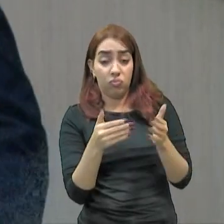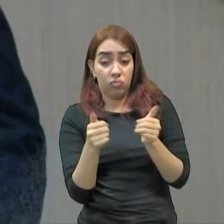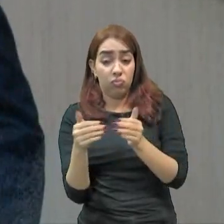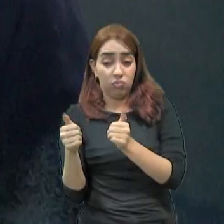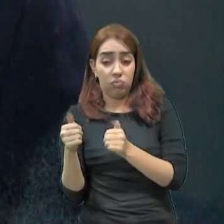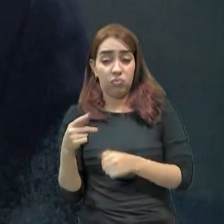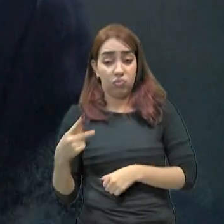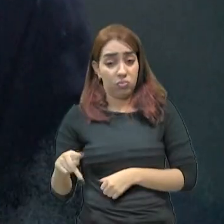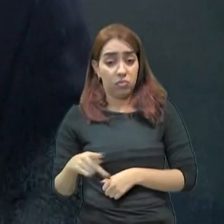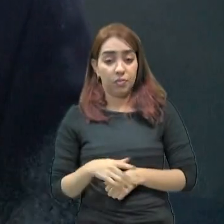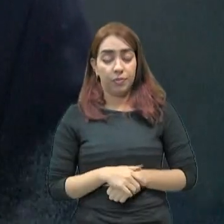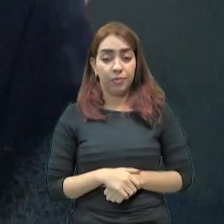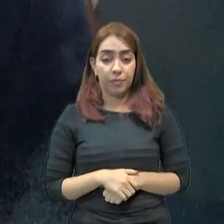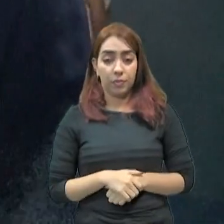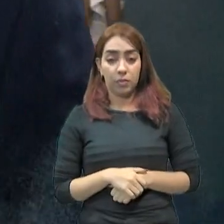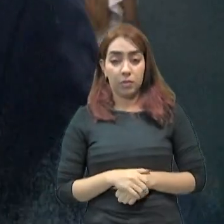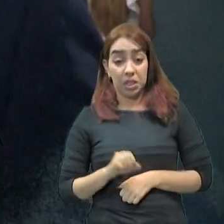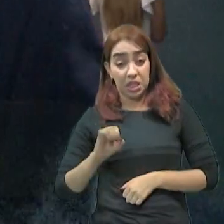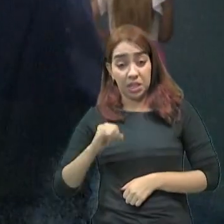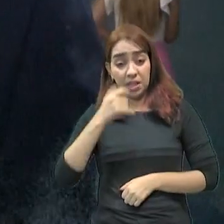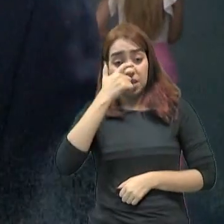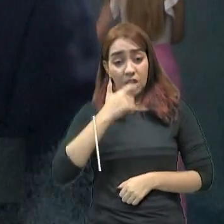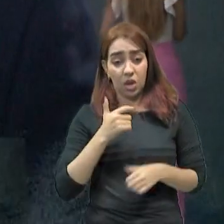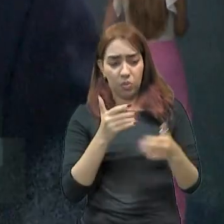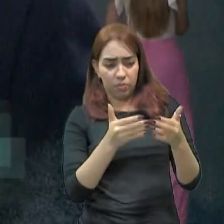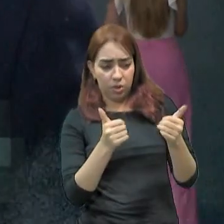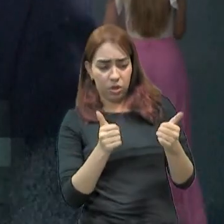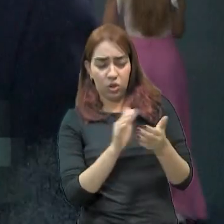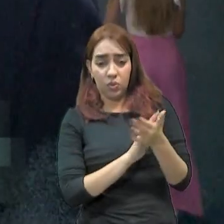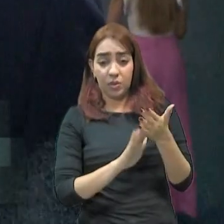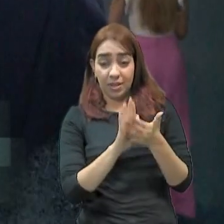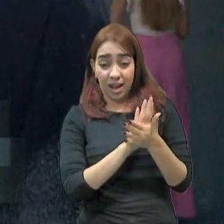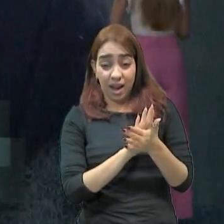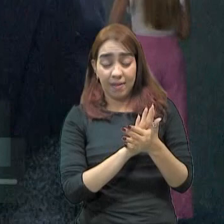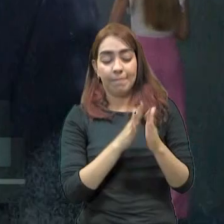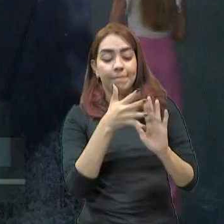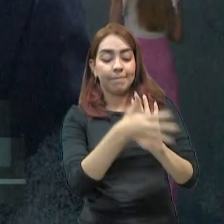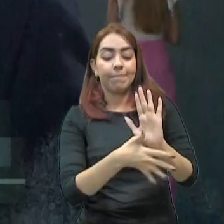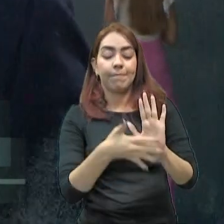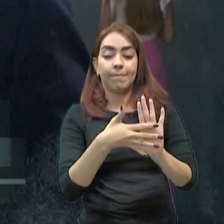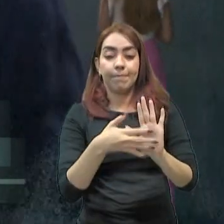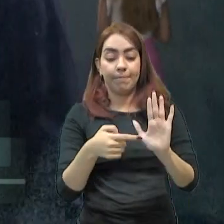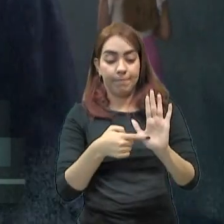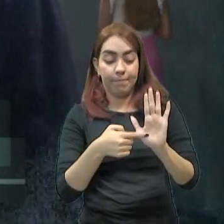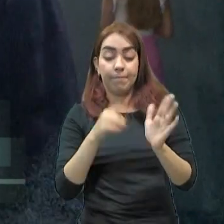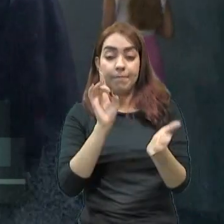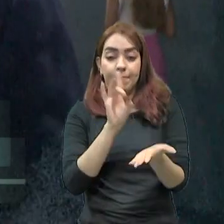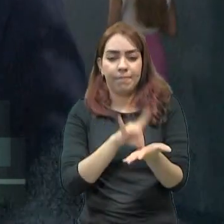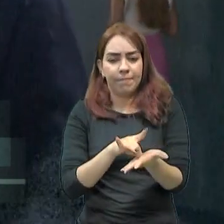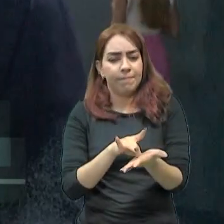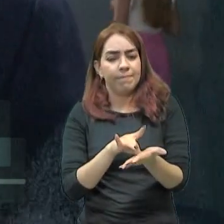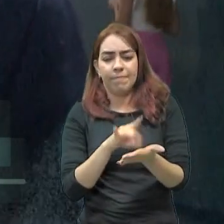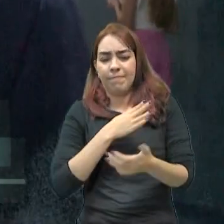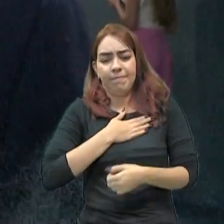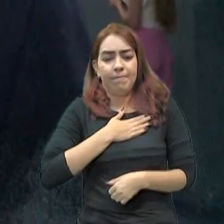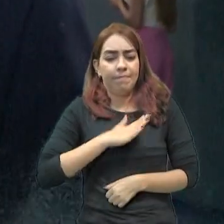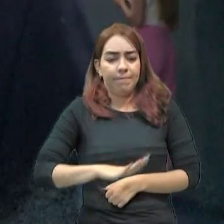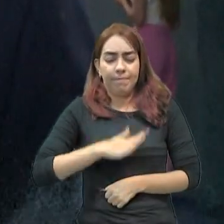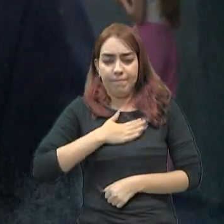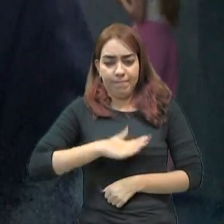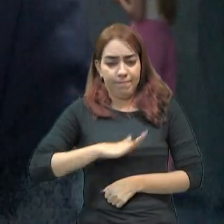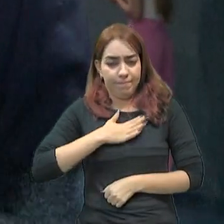penais se eu não tivesse pedido da matéria O texto original ele estava de fato causando muita insatisfação dentro da